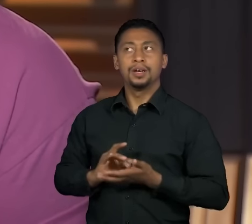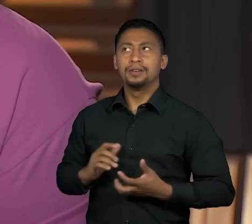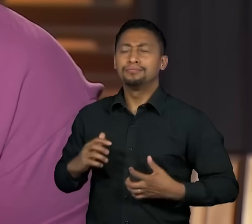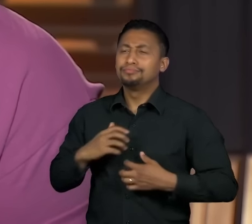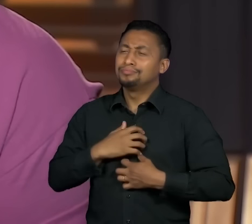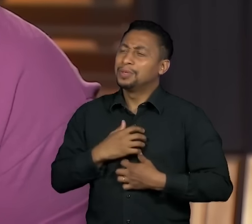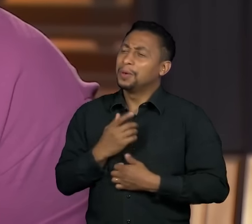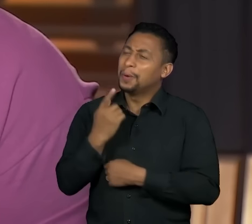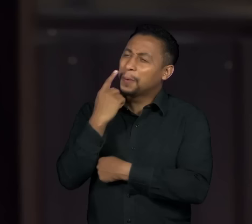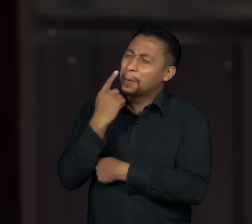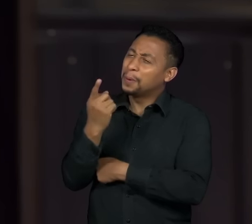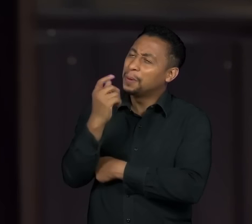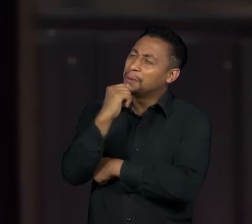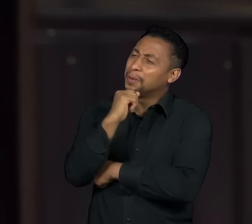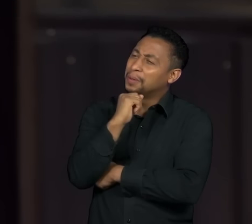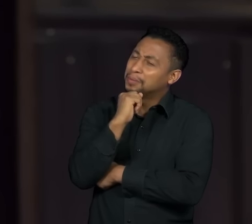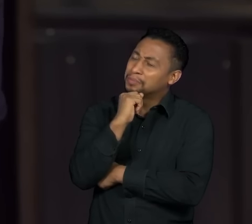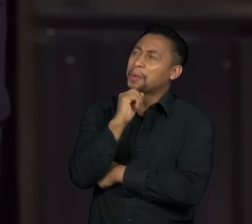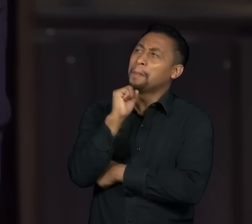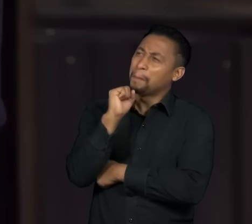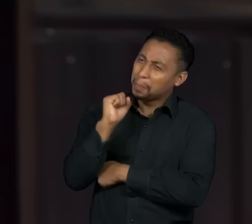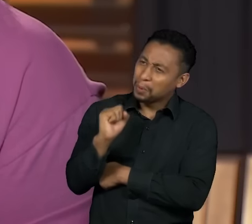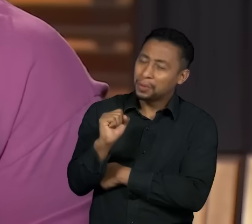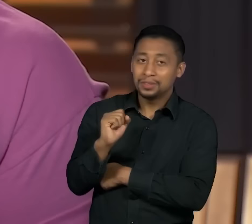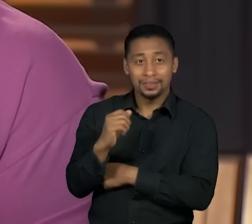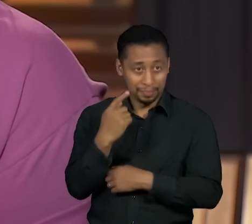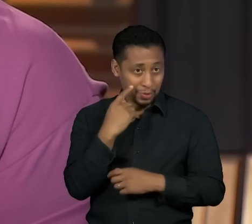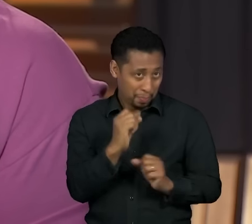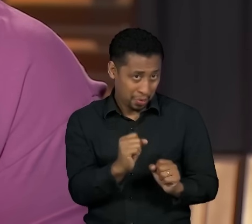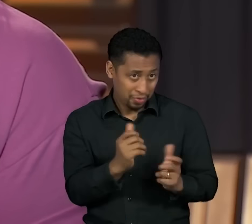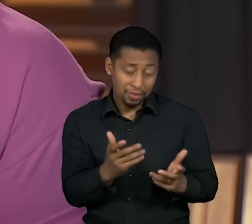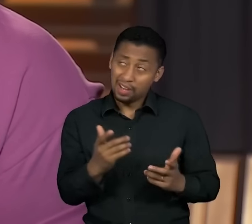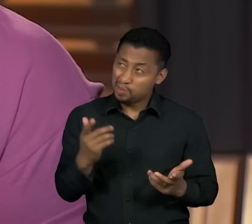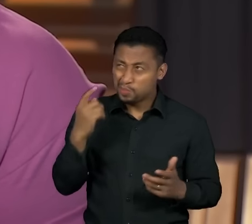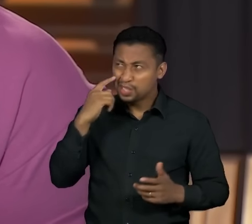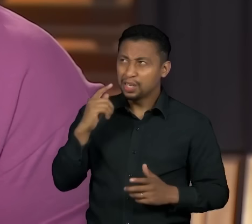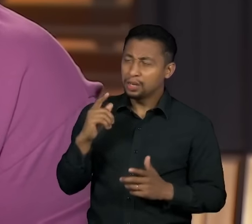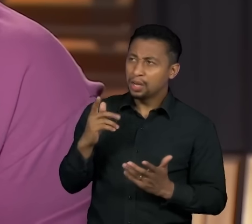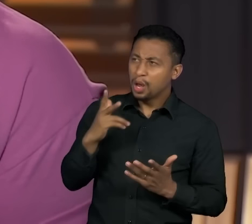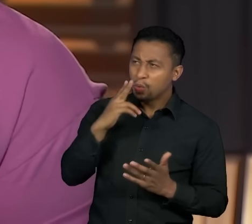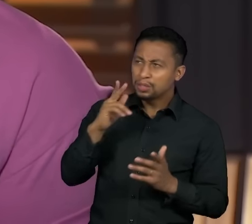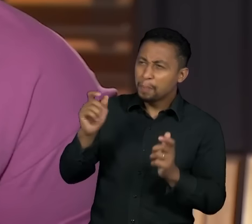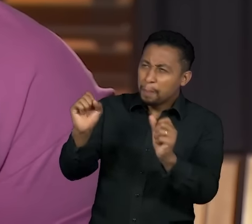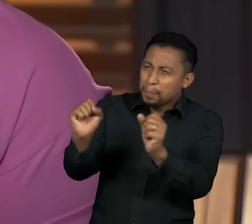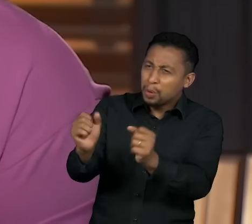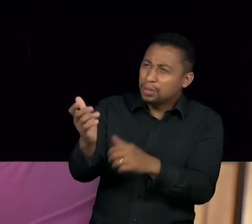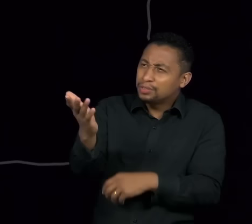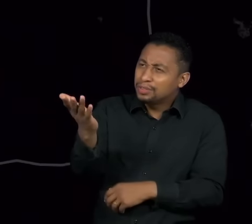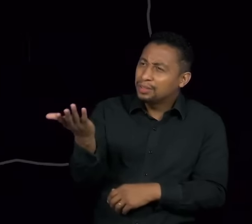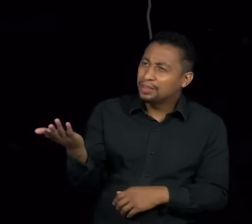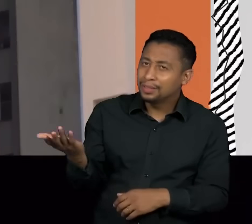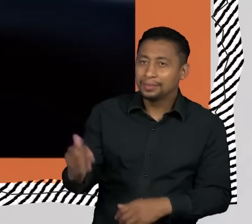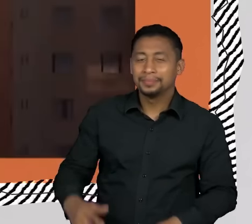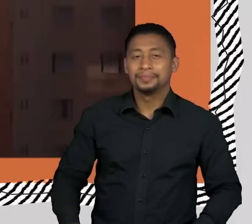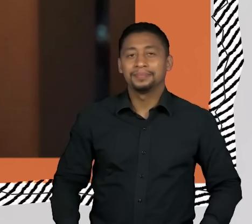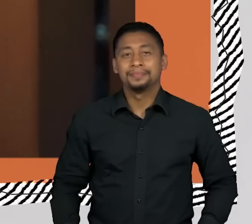pensar, Pode! talvez. Então pode. É. Quer dizer, então que pode. Então tá tudo bem.